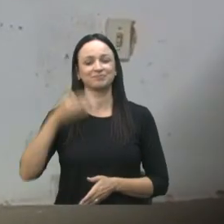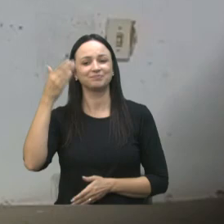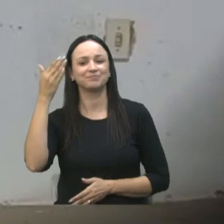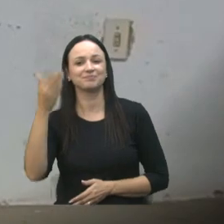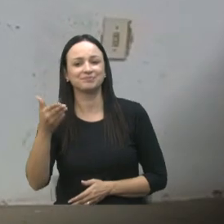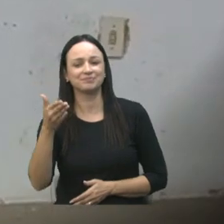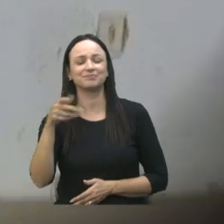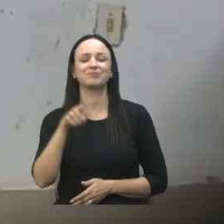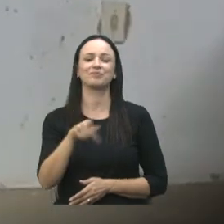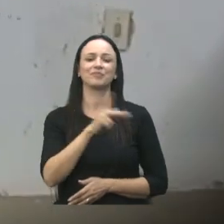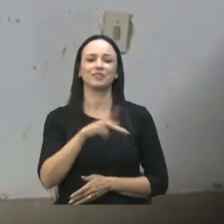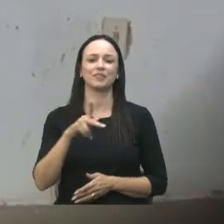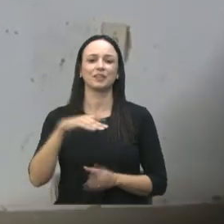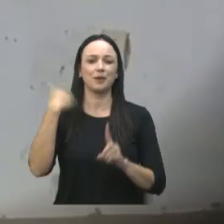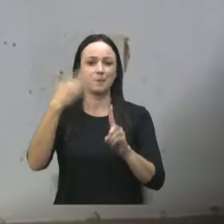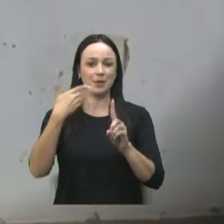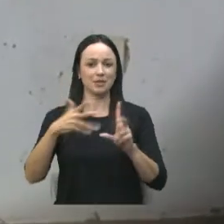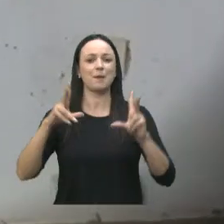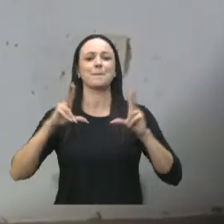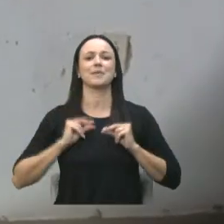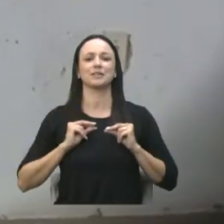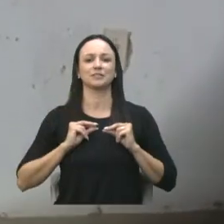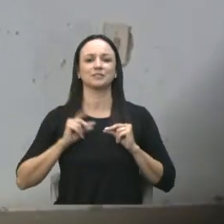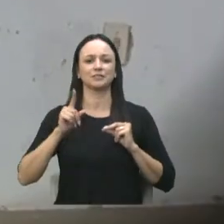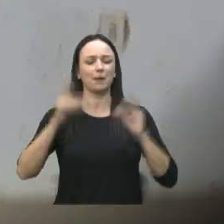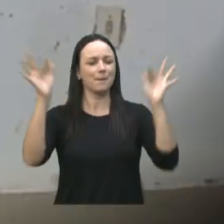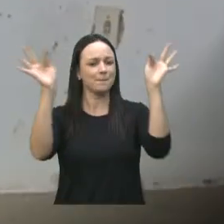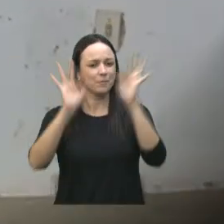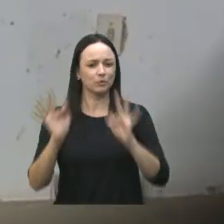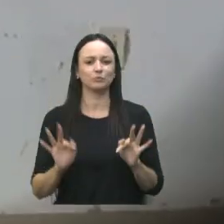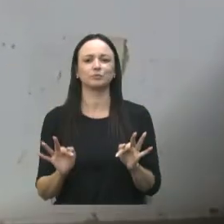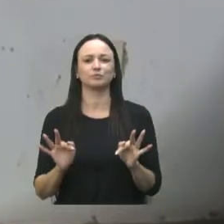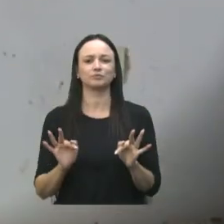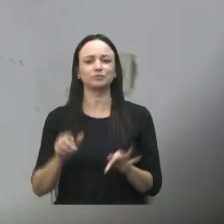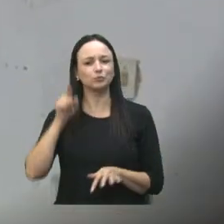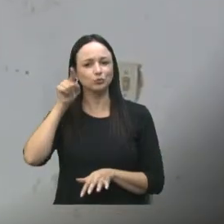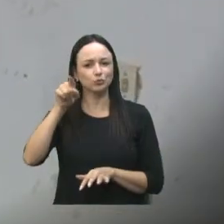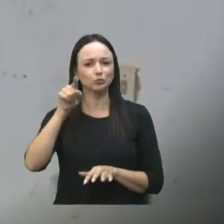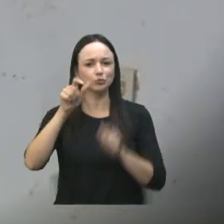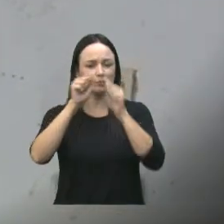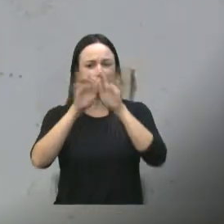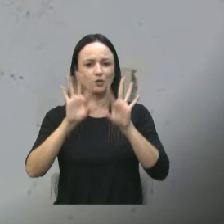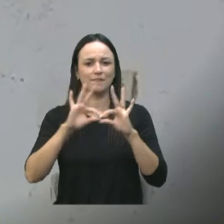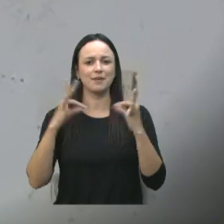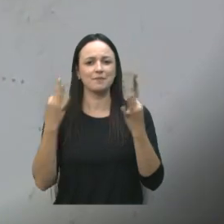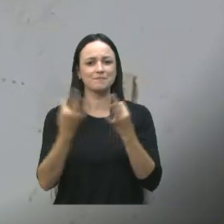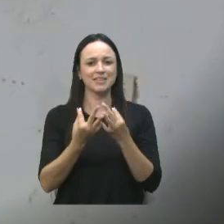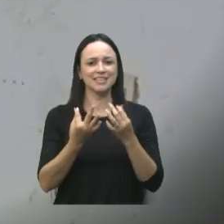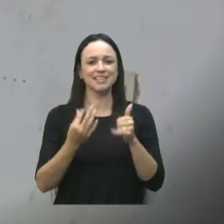é homenagem mais do que merecida. Seja feliz, você e sua abençoada família.